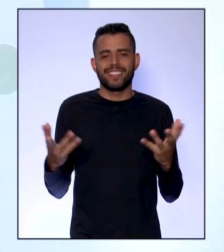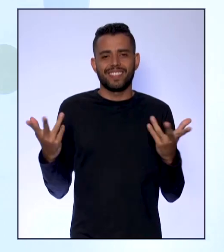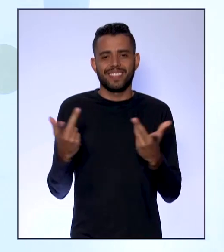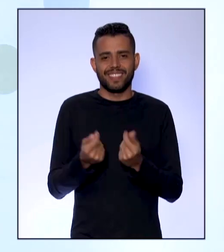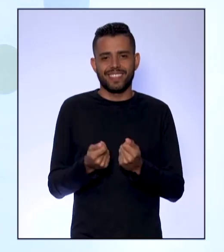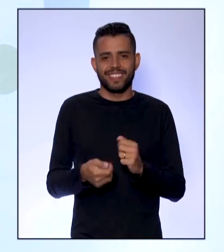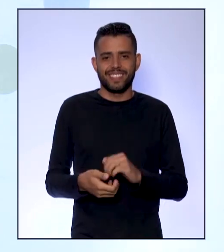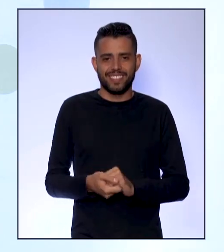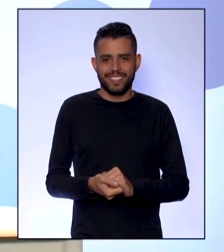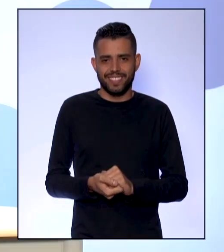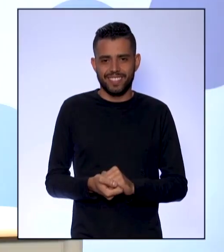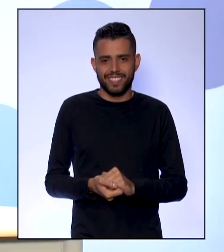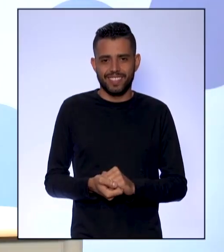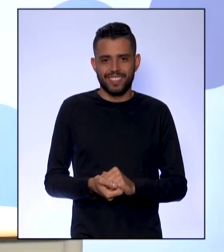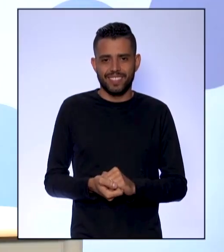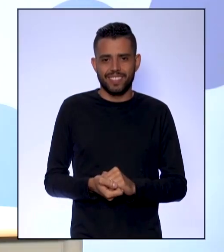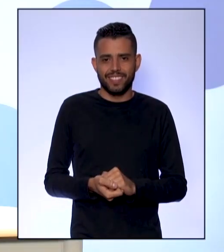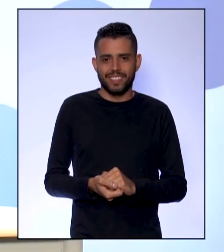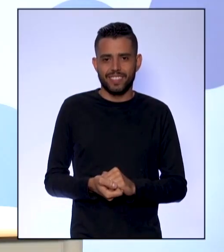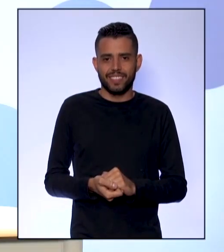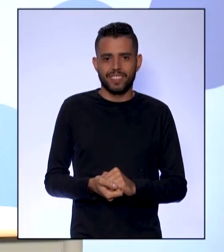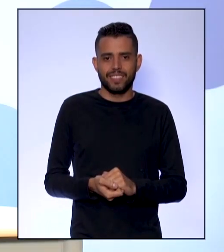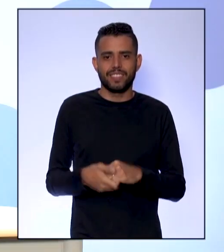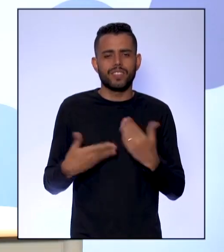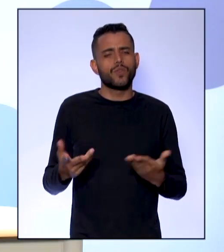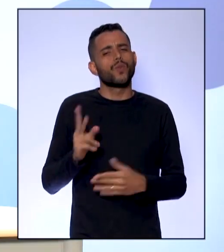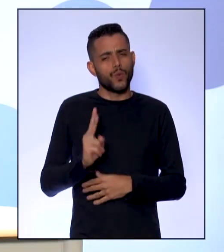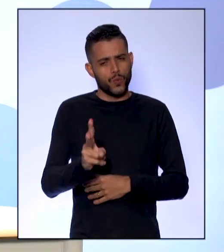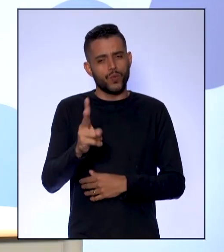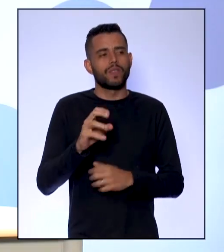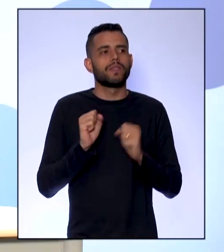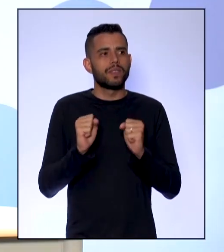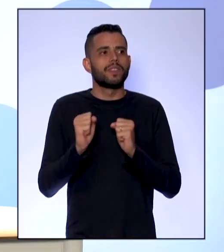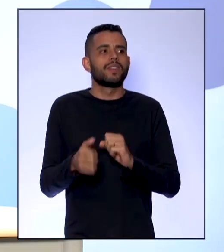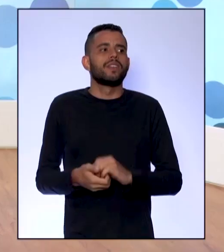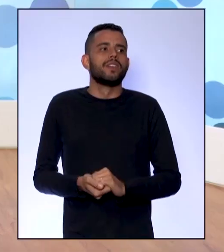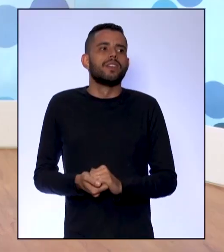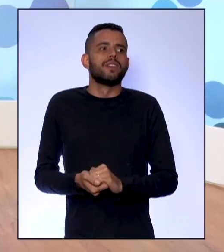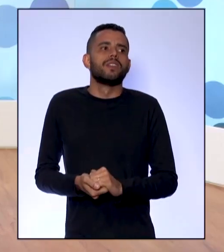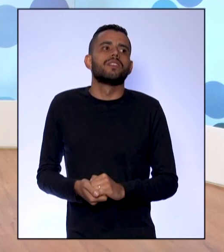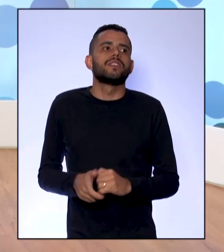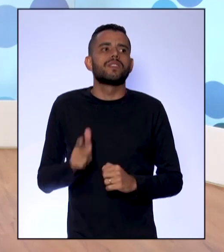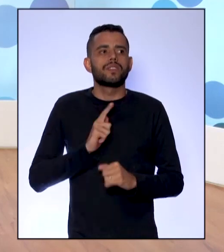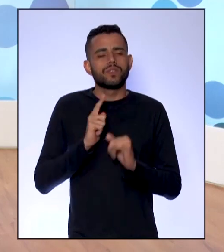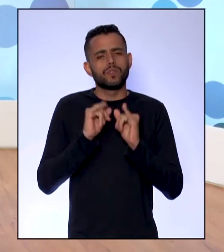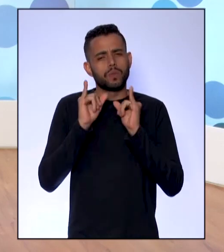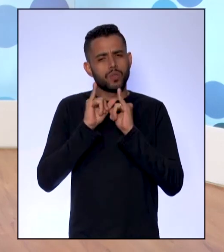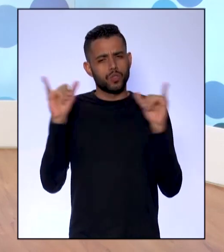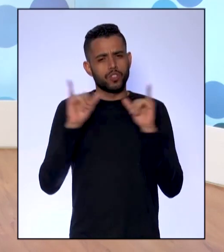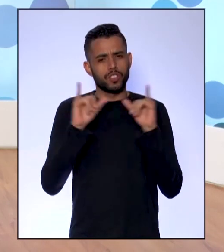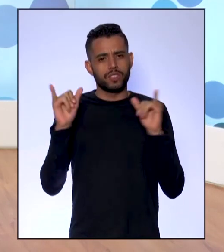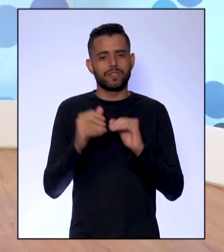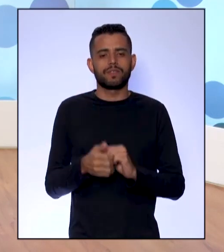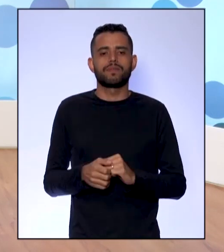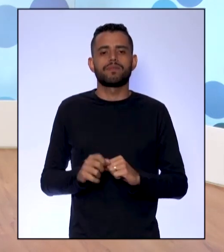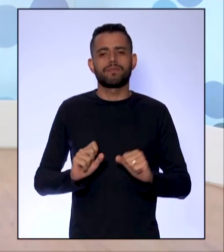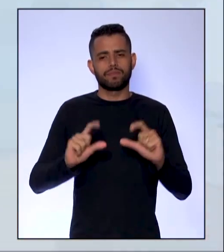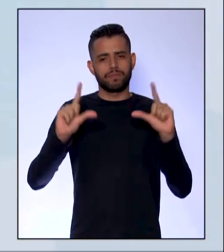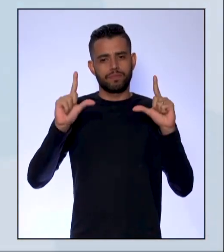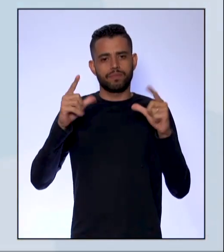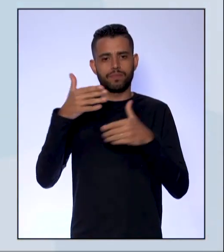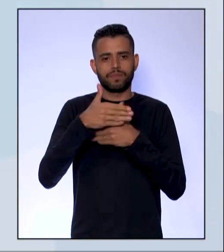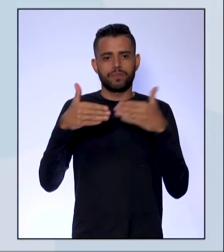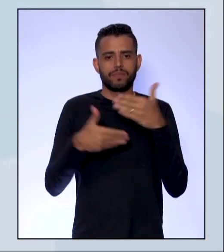maravilhosos. Então vamos lá, pode dar continuidade. Então, vamos lá. Eu trouxe aqui para vocês uma notícia, tá? Que vai aparecer aí na tela para